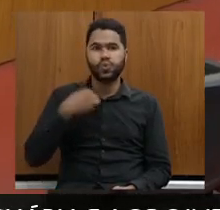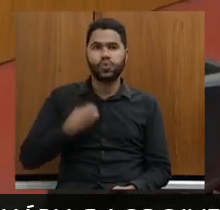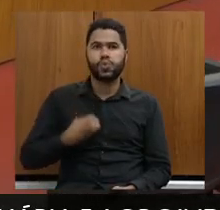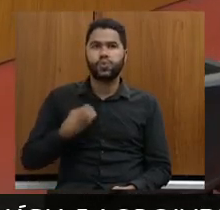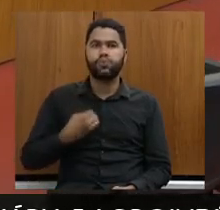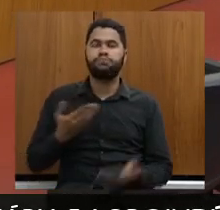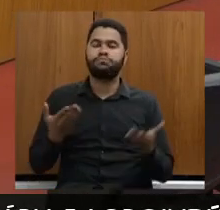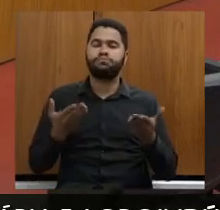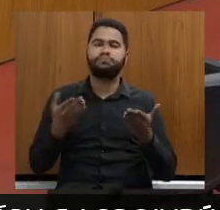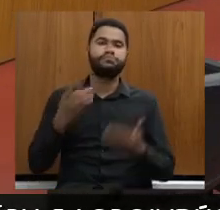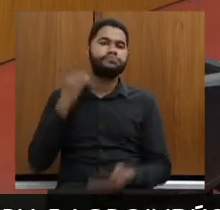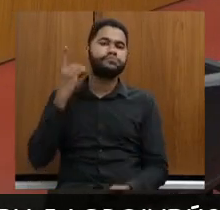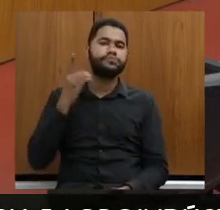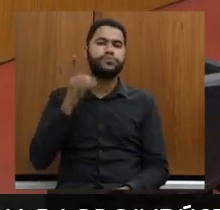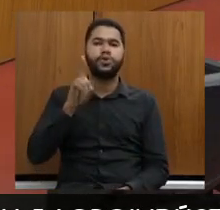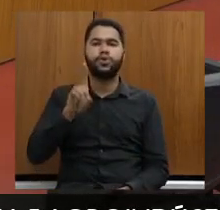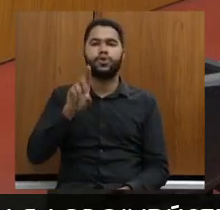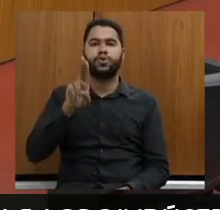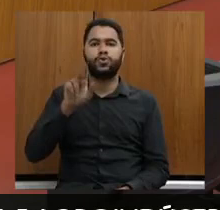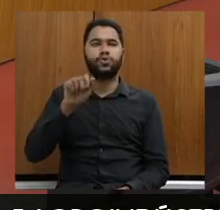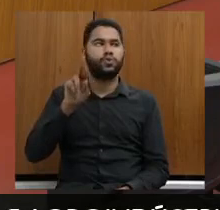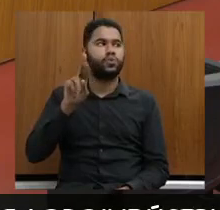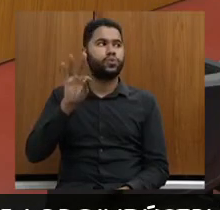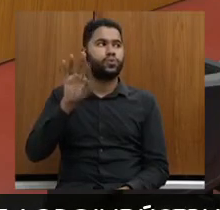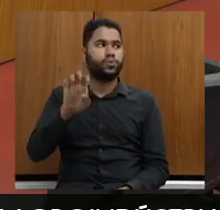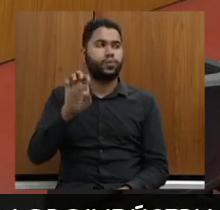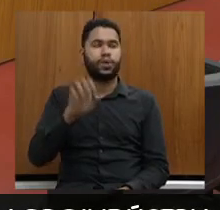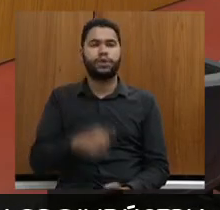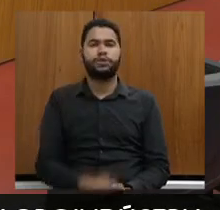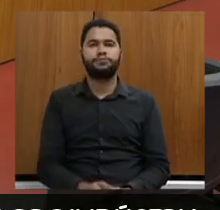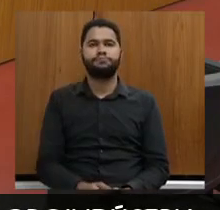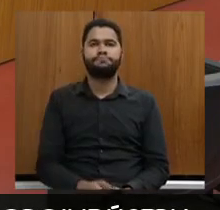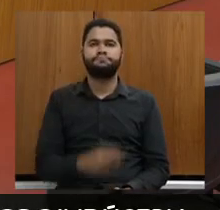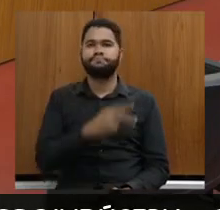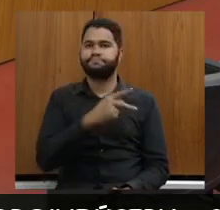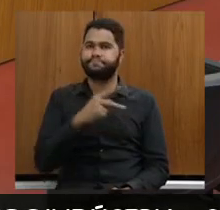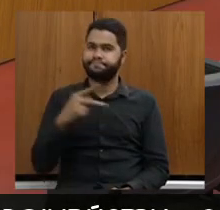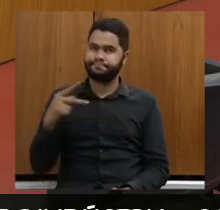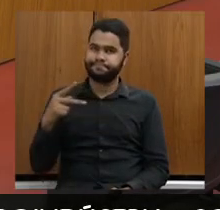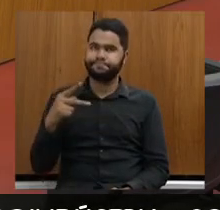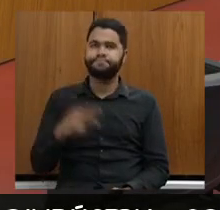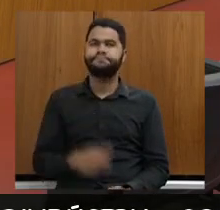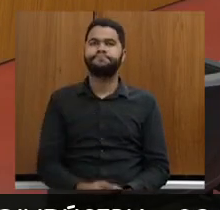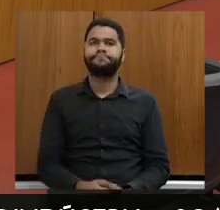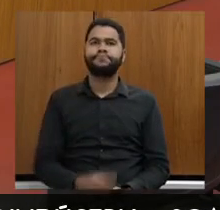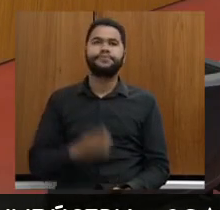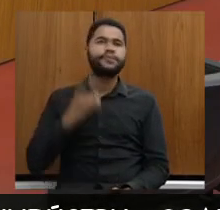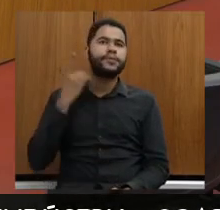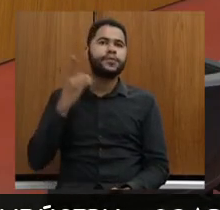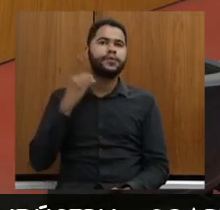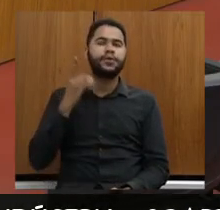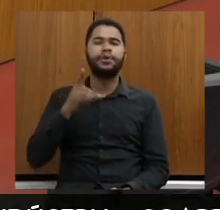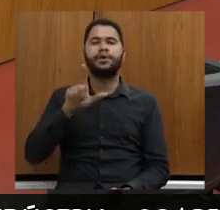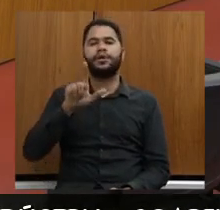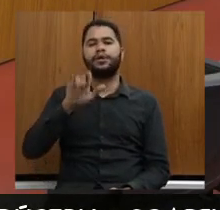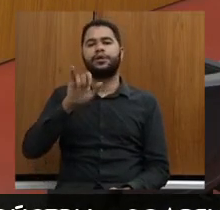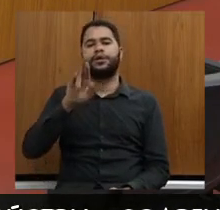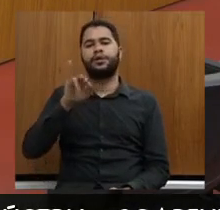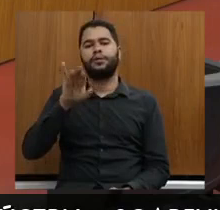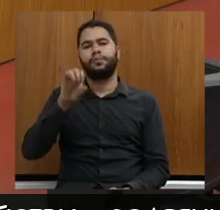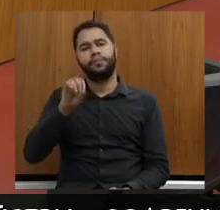em qual a palavra Deputado Duarte bechir prudência Presidente resultado Doutora ele grilo